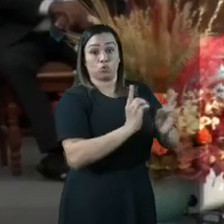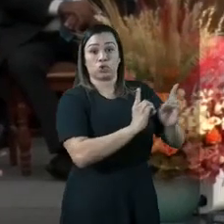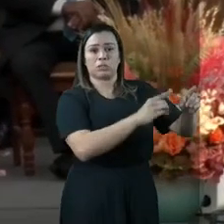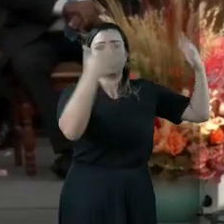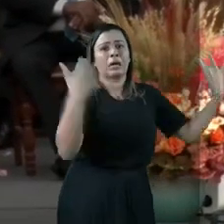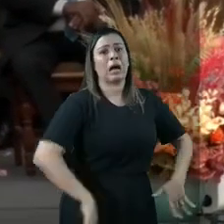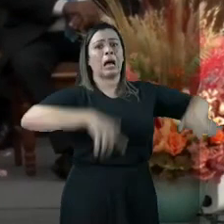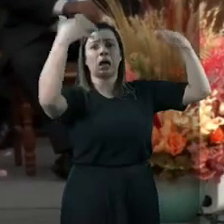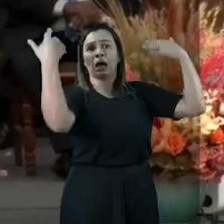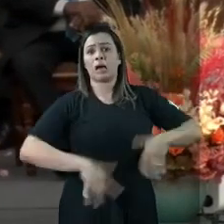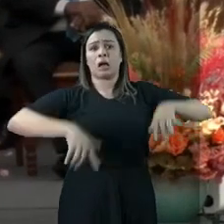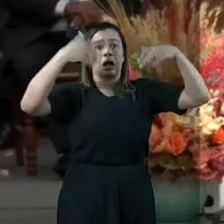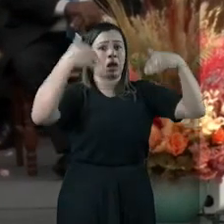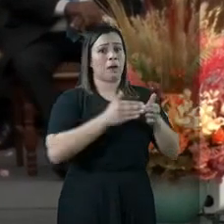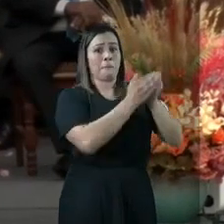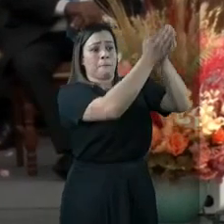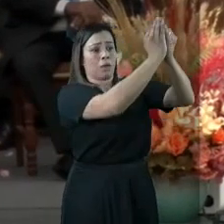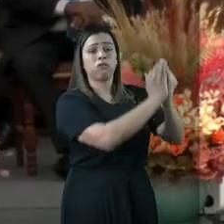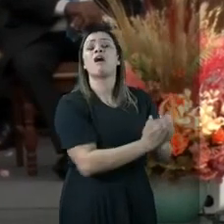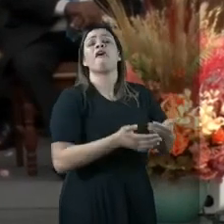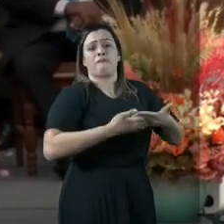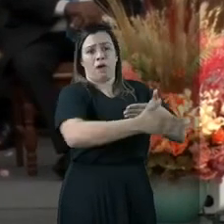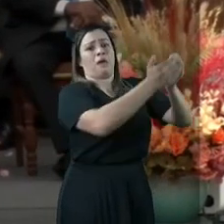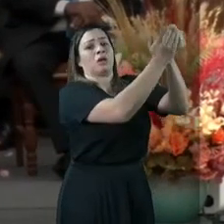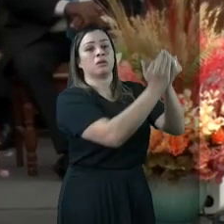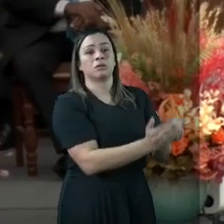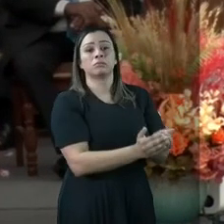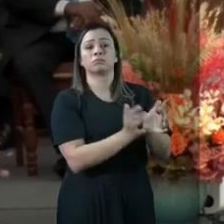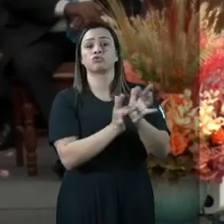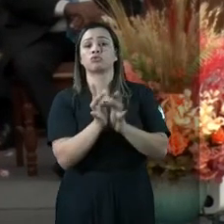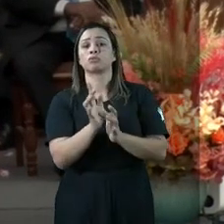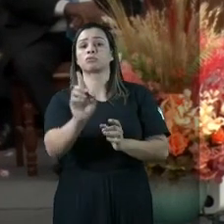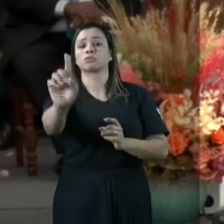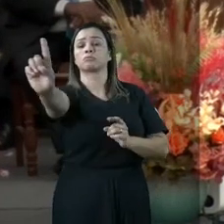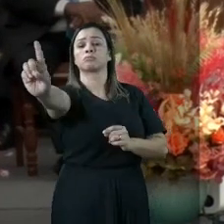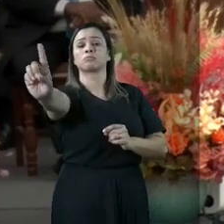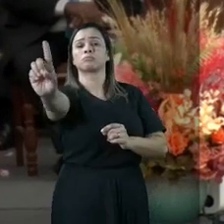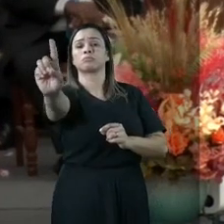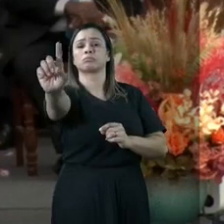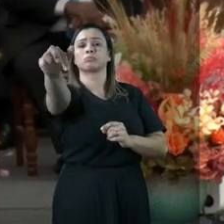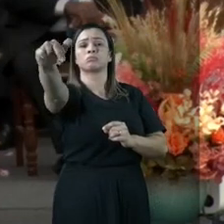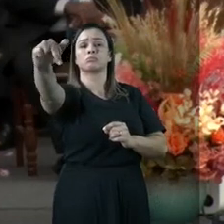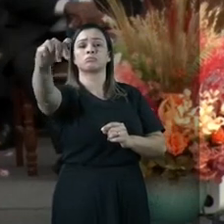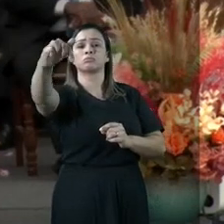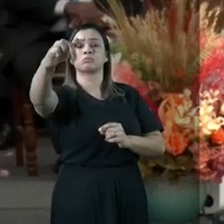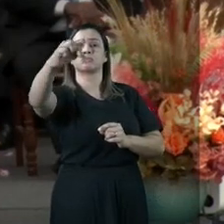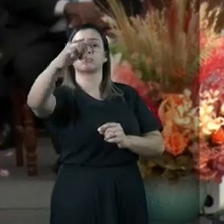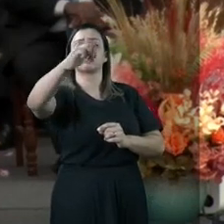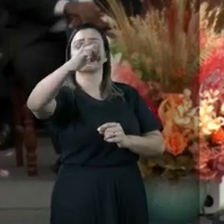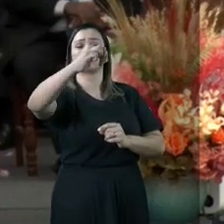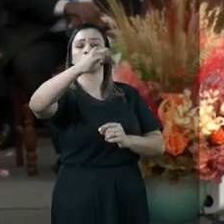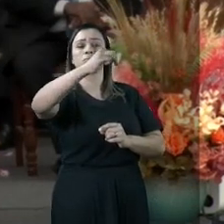Olha aqui para mim, não sei se você vai dar glória, mas eu vou pregar. Que Deus é esse? Que Rei glorioso é